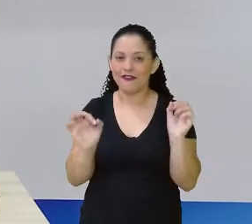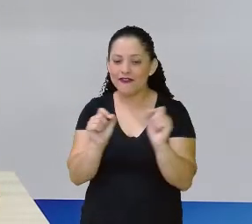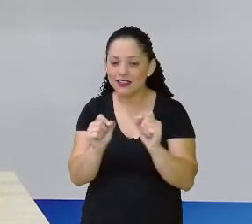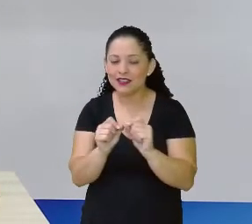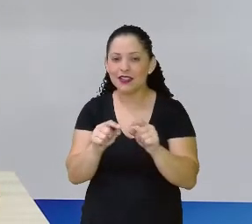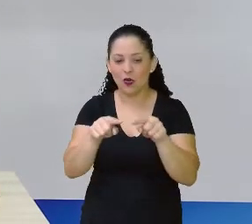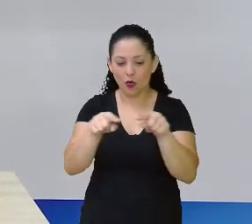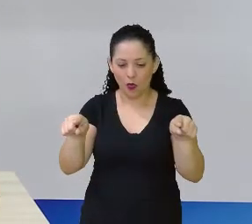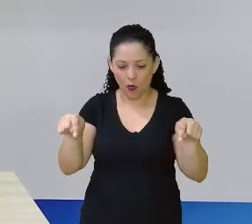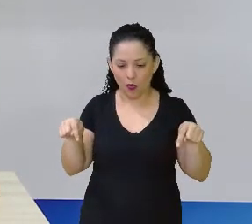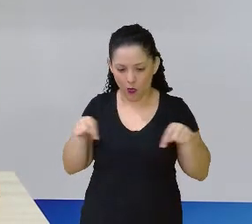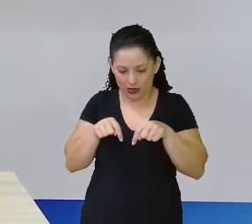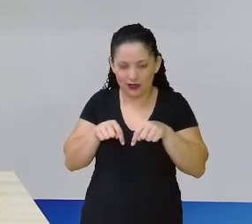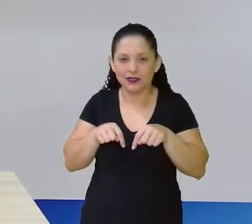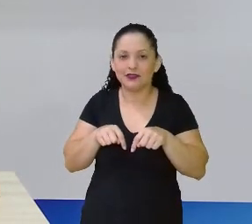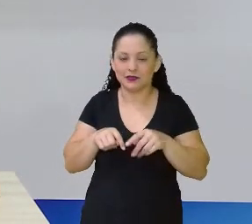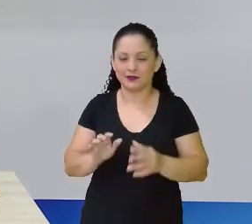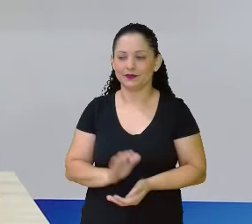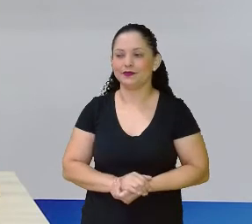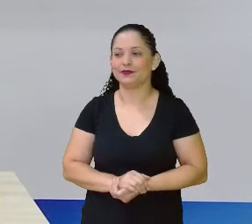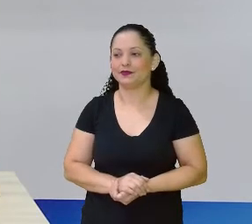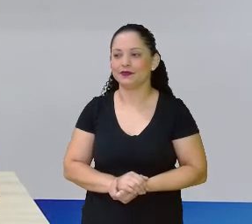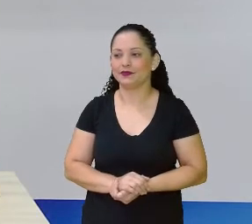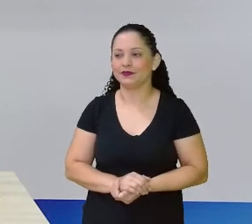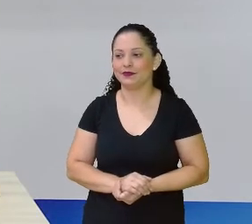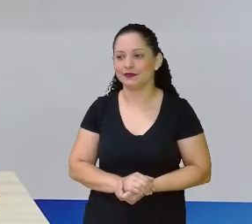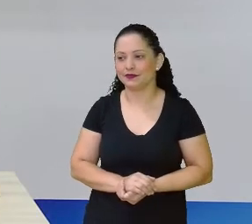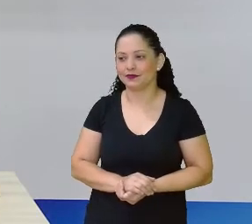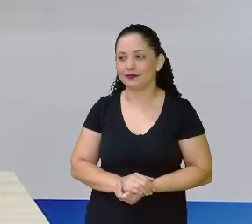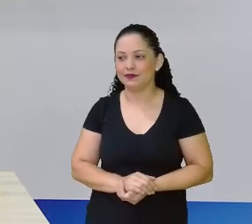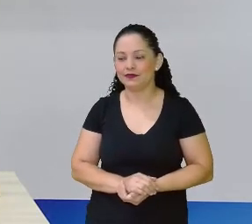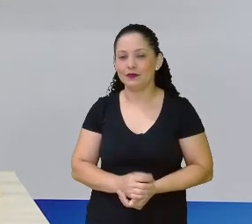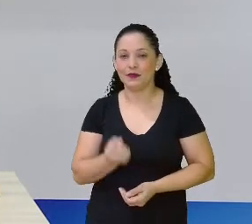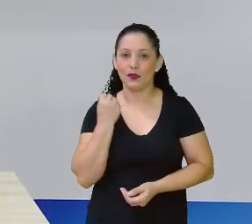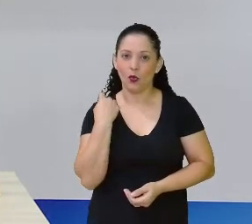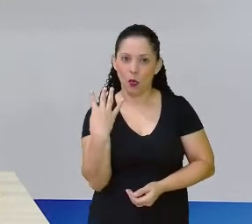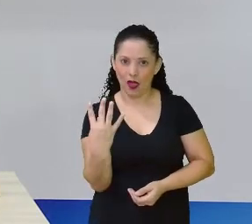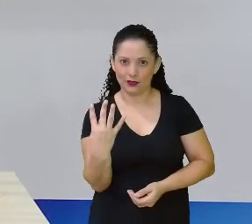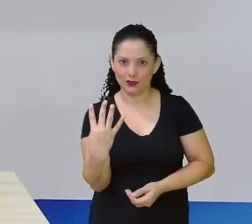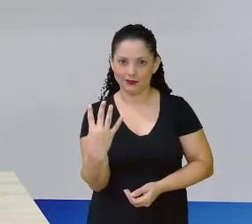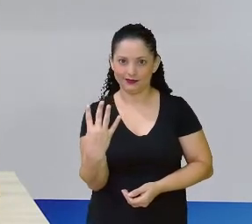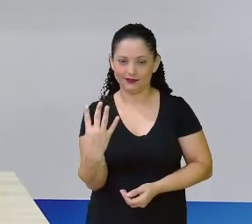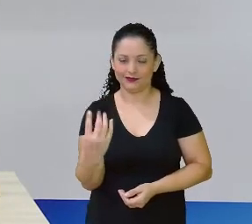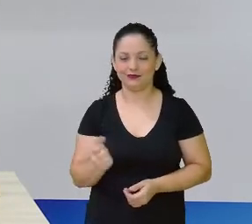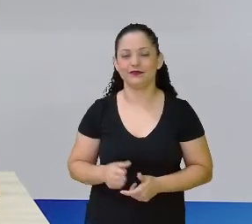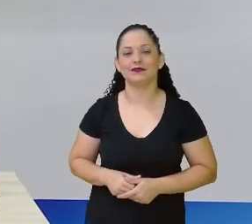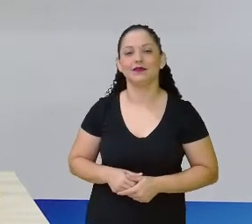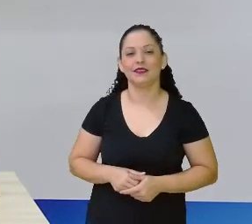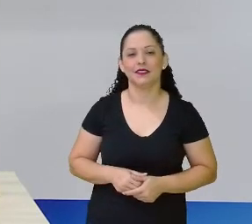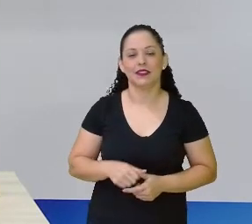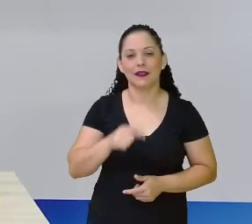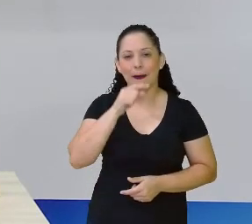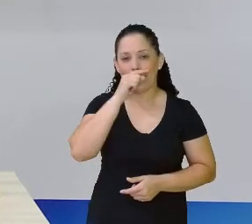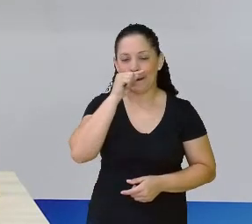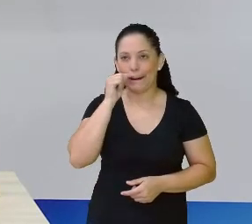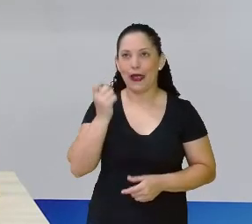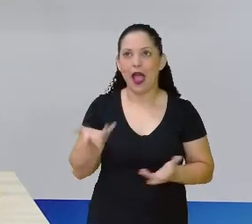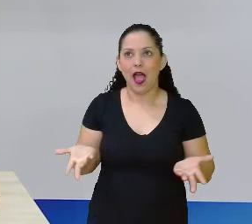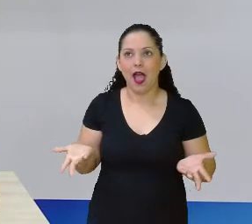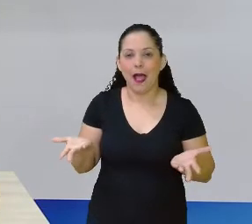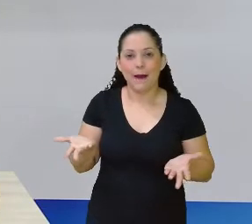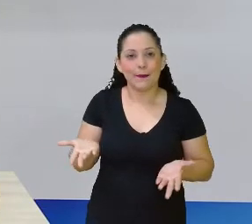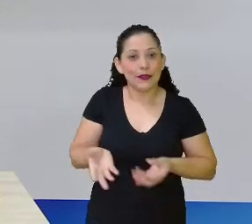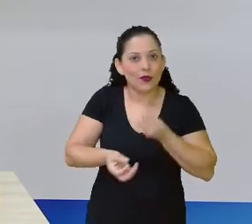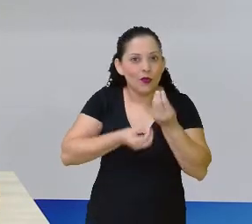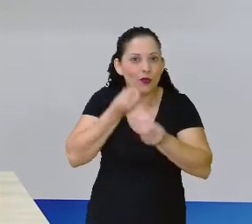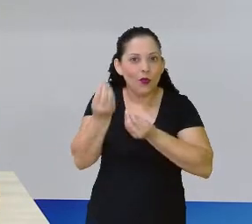quadrado. Lembra, quadrado, 4 vértices. Meu Deus, professora, a senhora